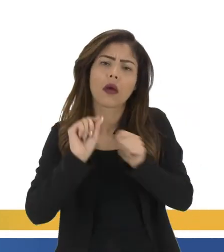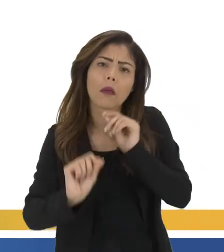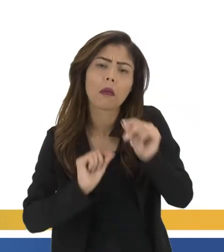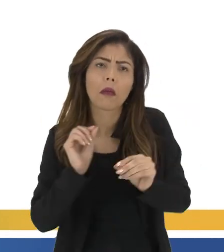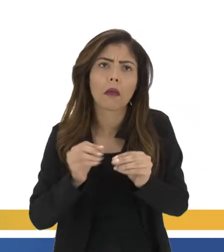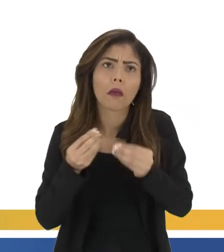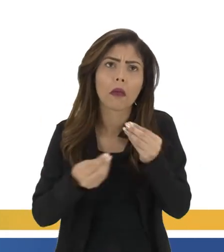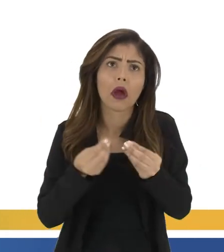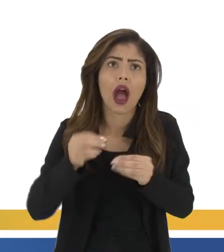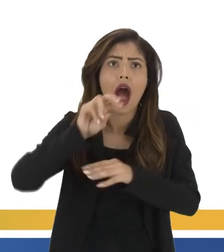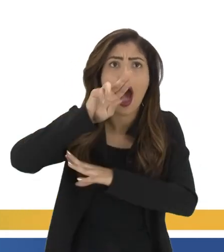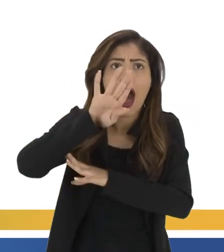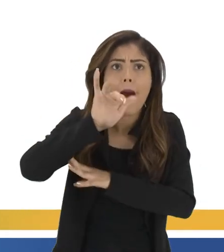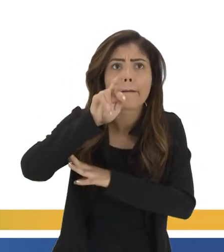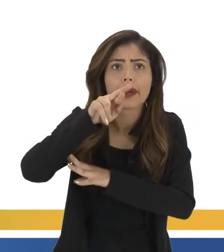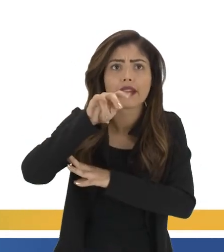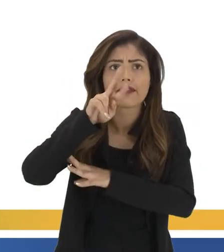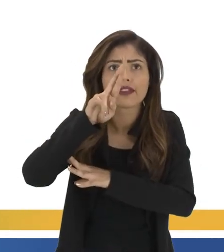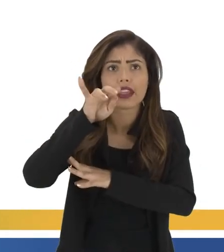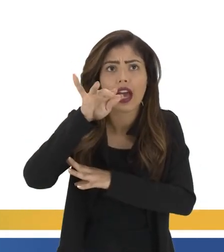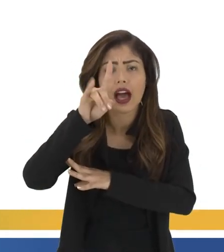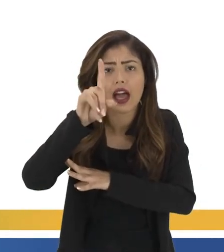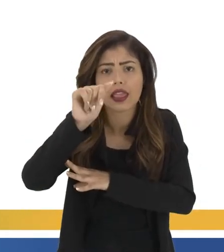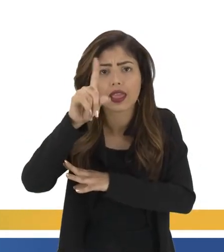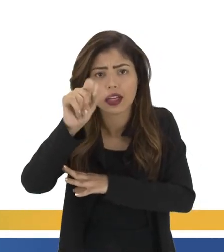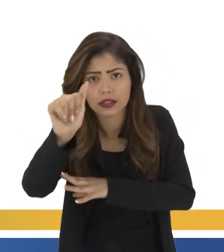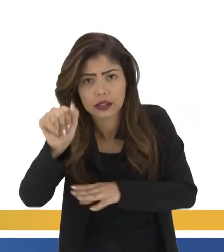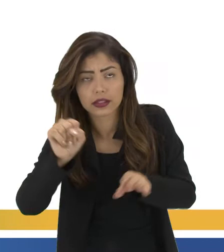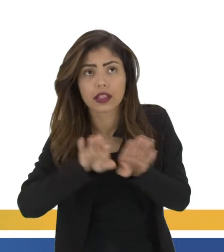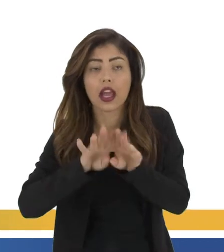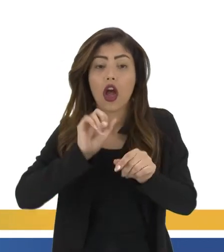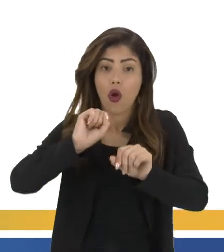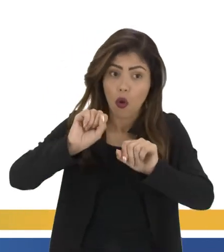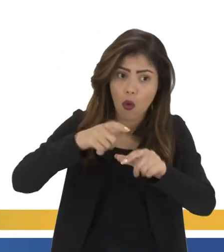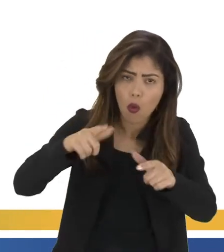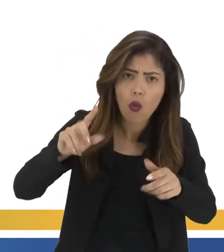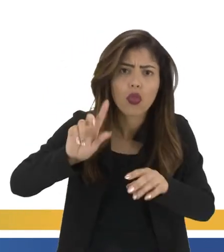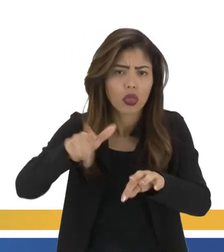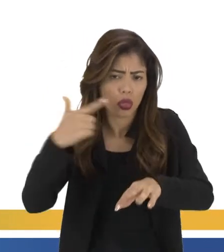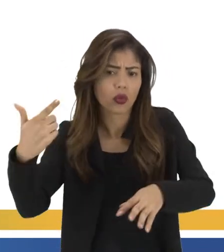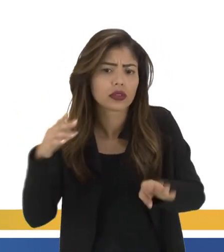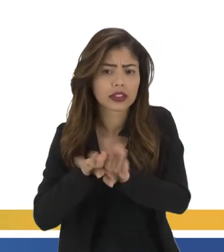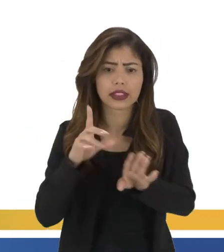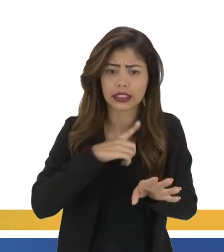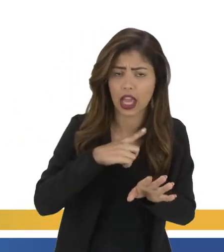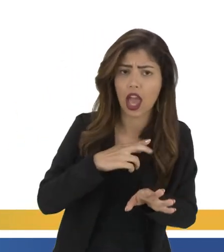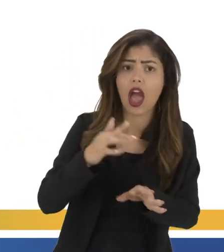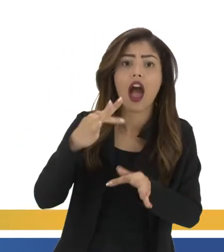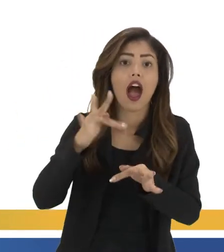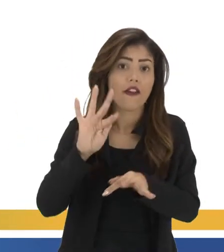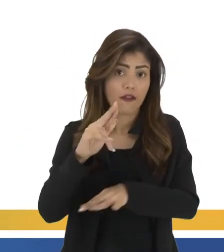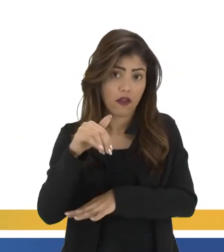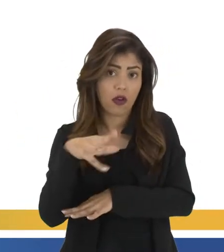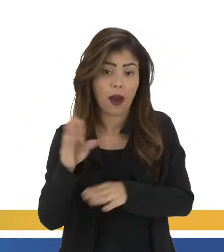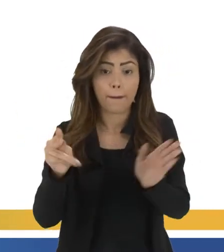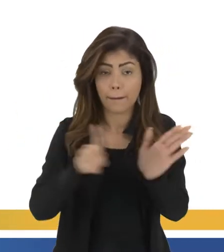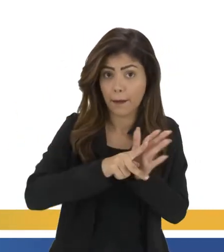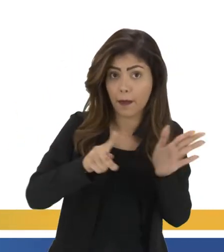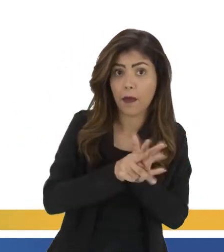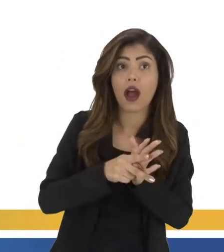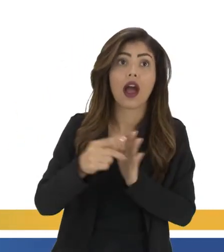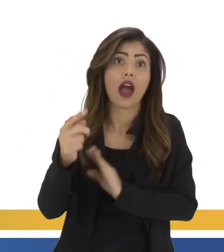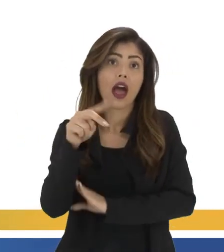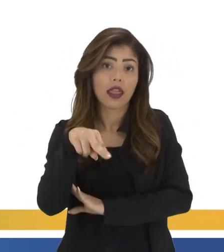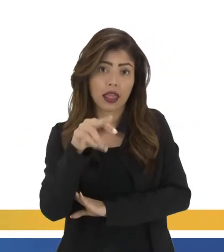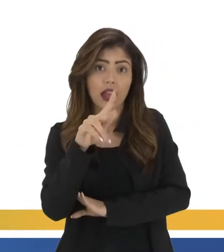Eu não sei se você percebeu, mas quase todos os tempos verbais, acho que todos que eu falei aqui, eles têm a sua forma abreviada. Por quê? Principalmente o